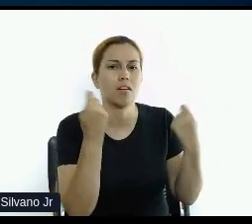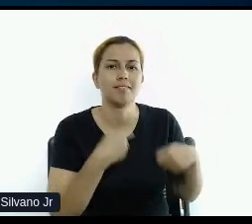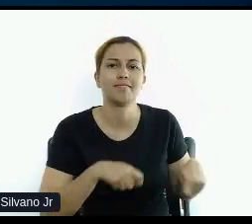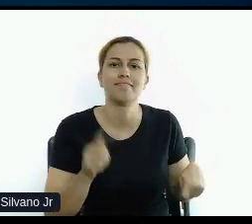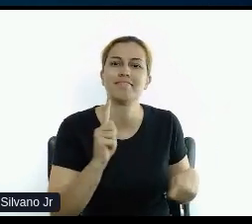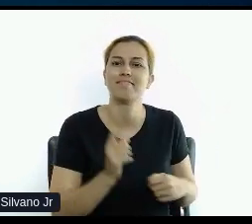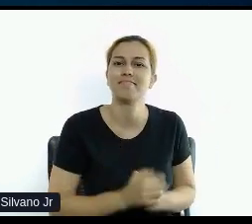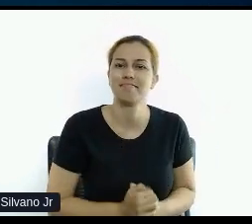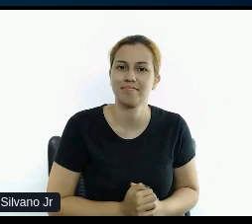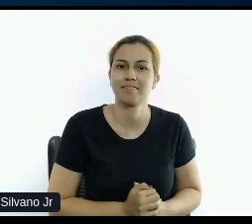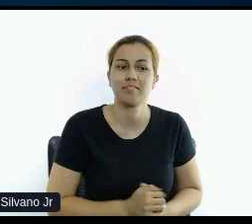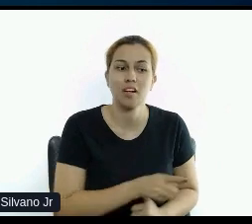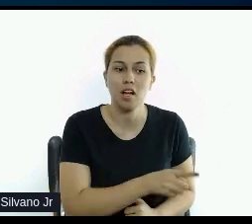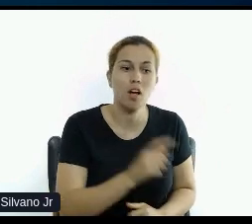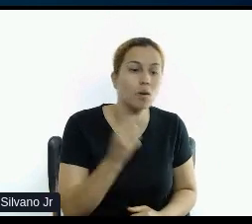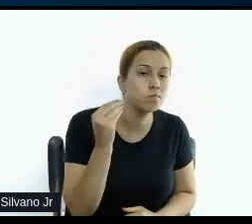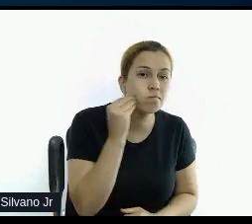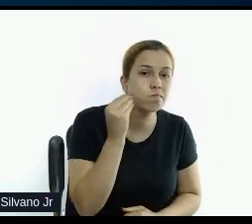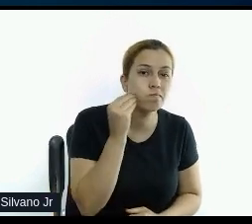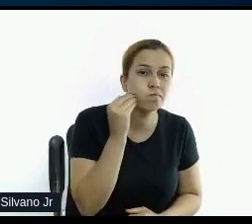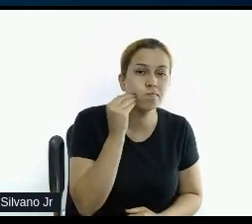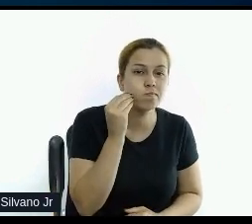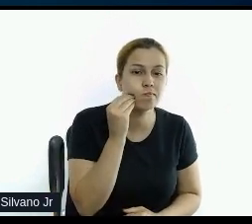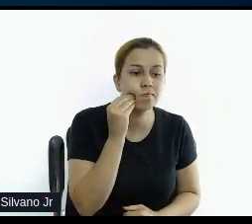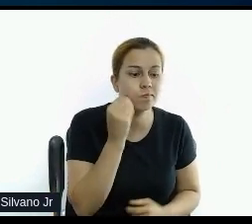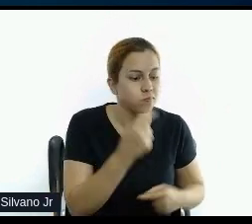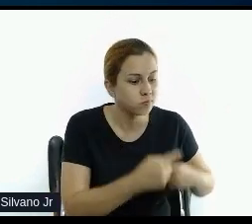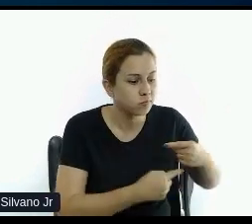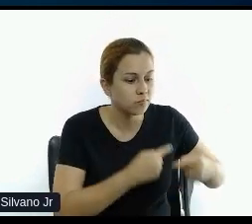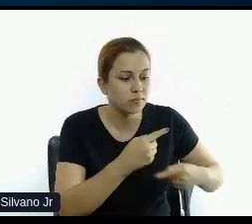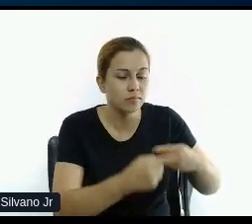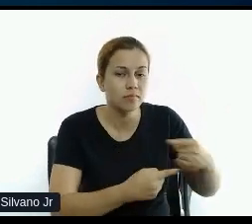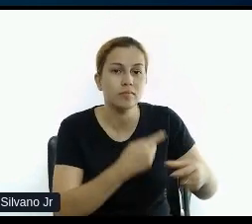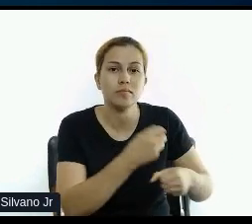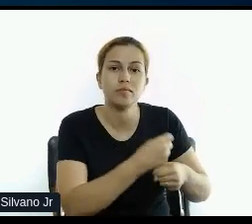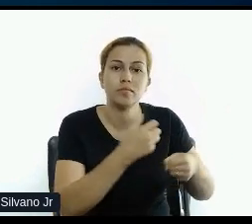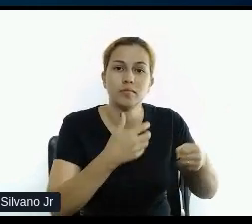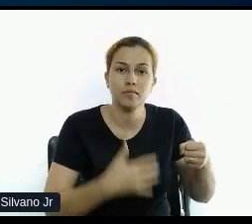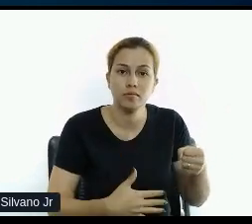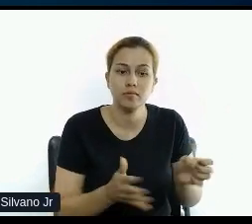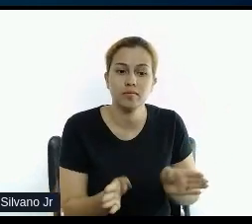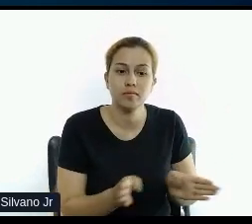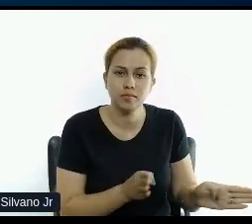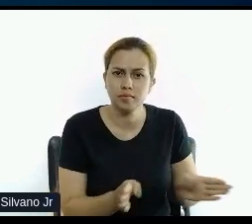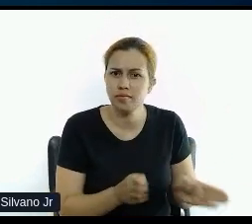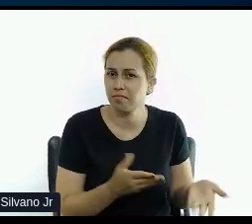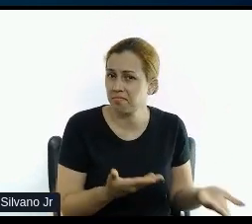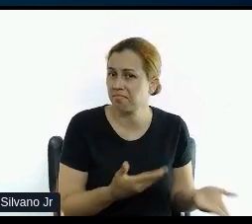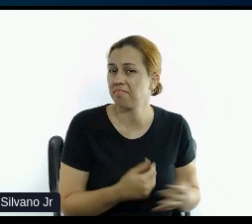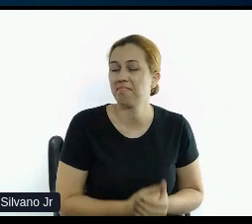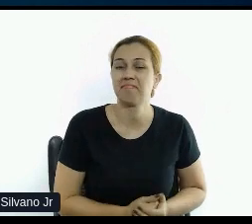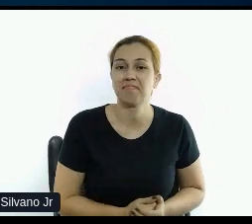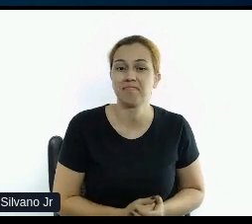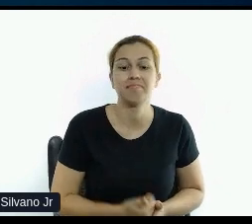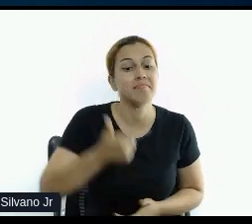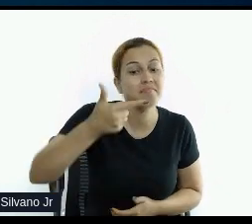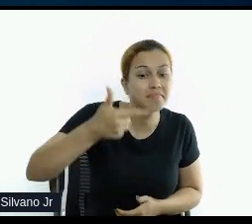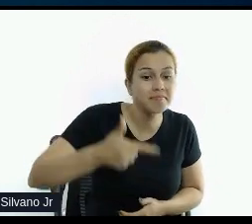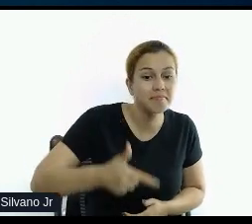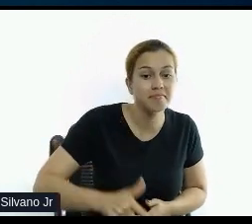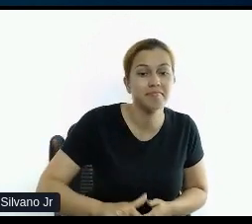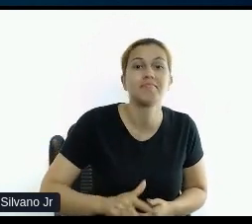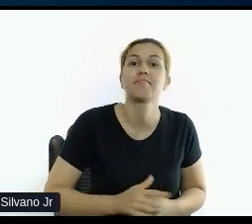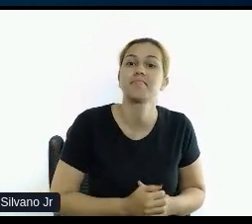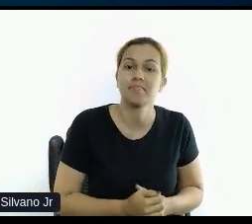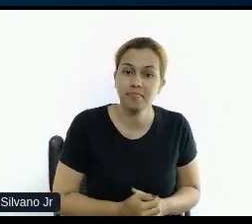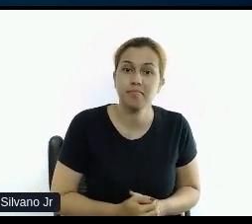gente vai ter a oportunidade de gerar conteúdos acessíveis e nós vamos deixar passar? Então, mais uma vez, nós